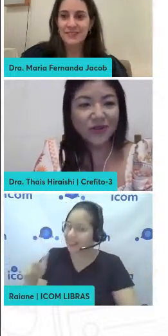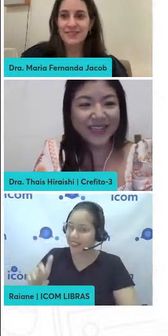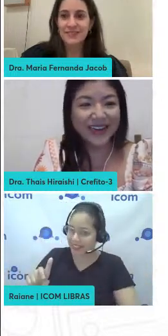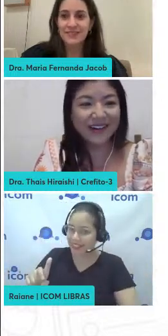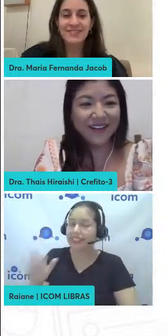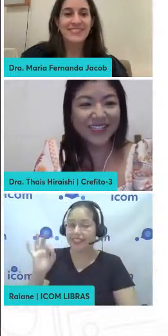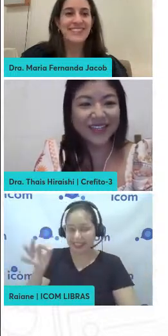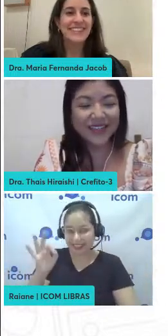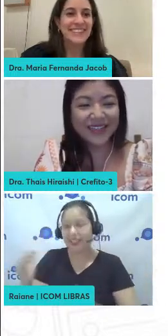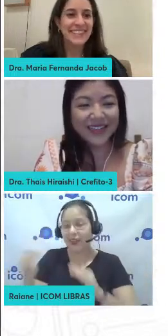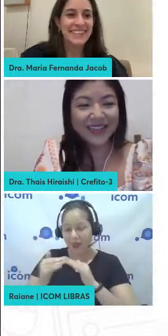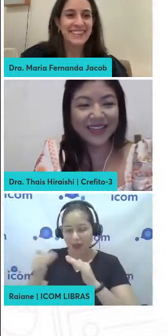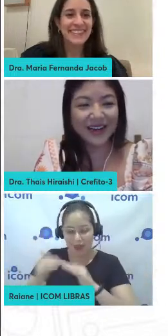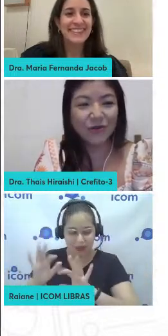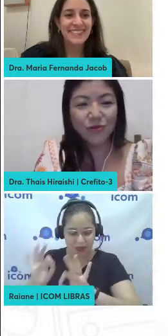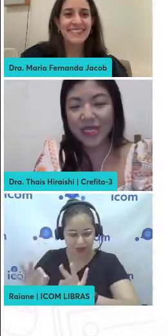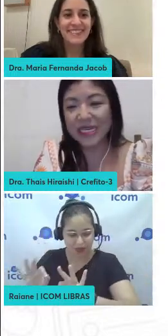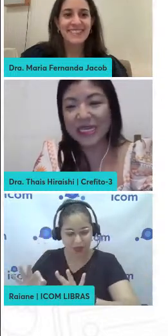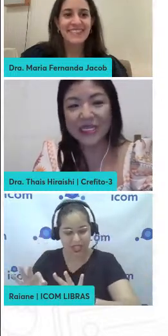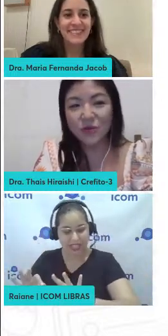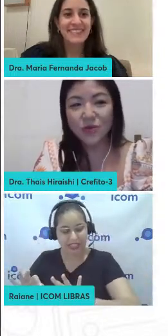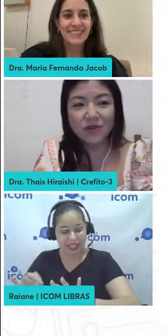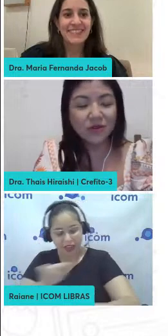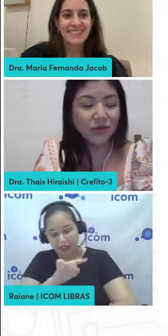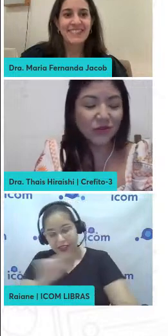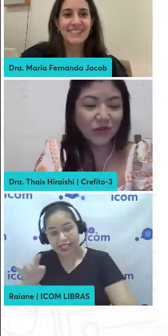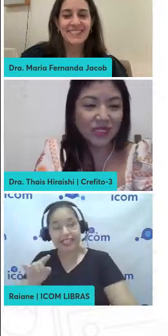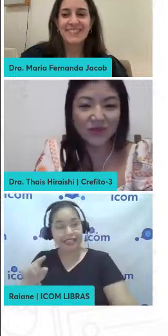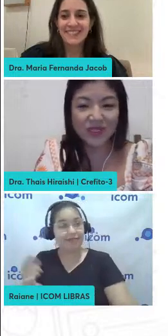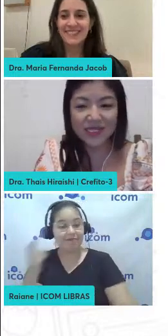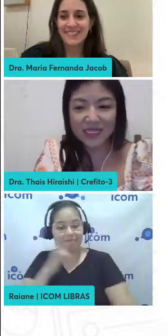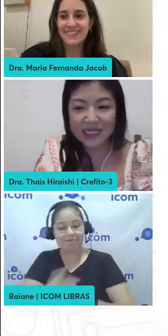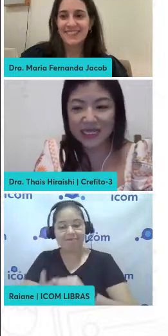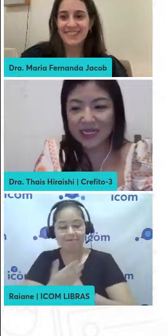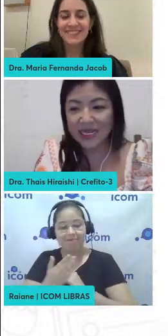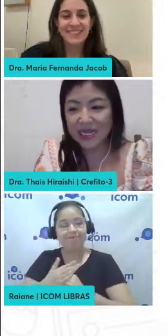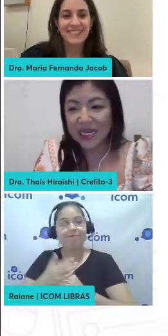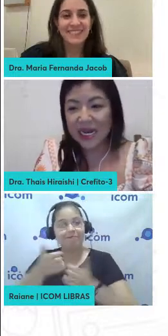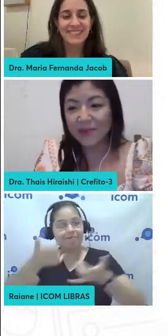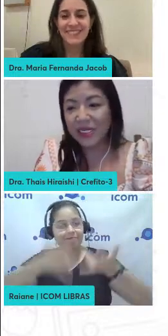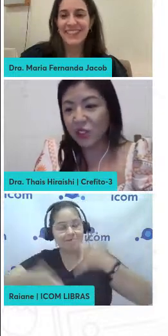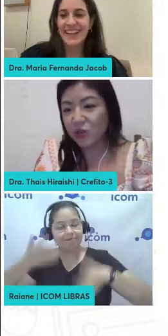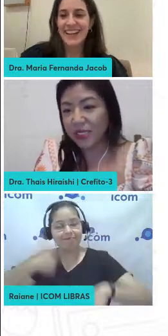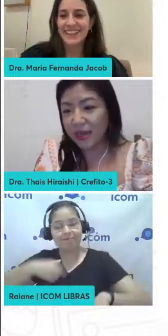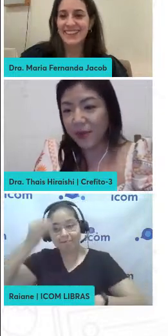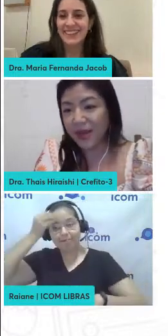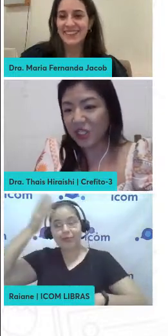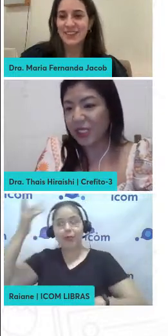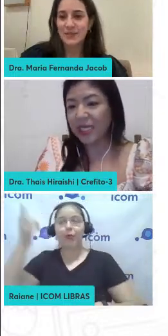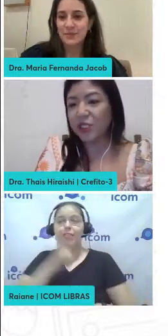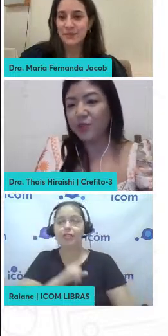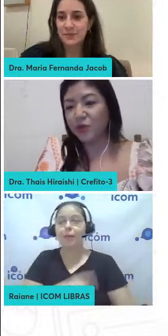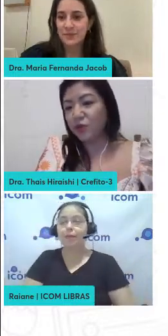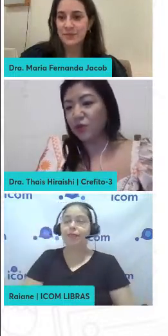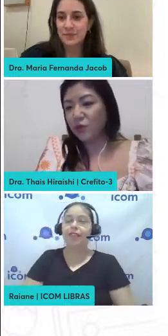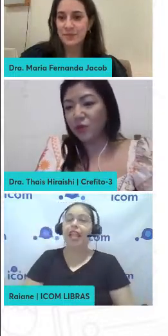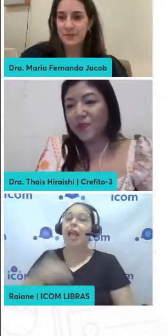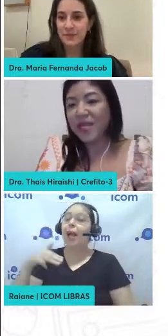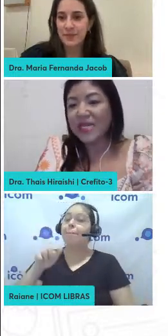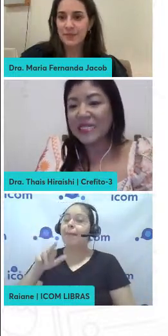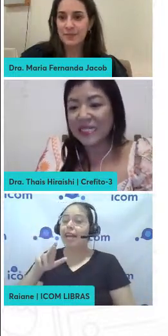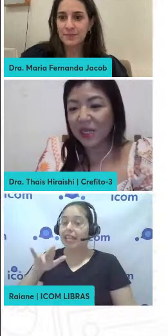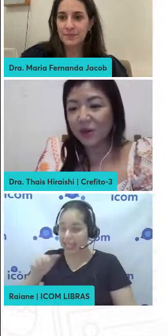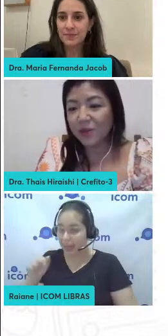gênero, número e grau, assim, é algo que enriqueceu muito a todos nós, tenho certeza. A Maria José Mamed Leite